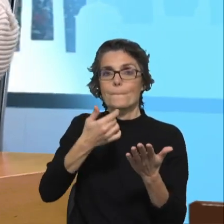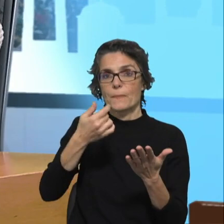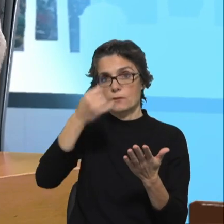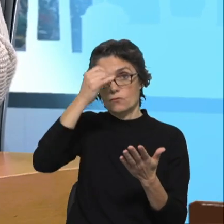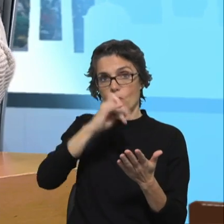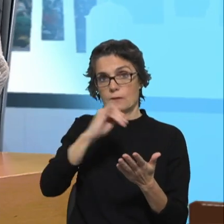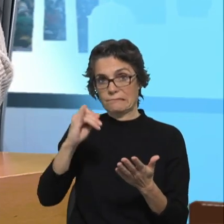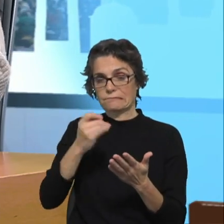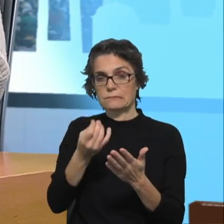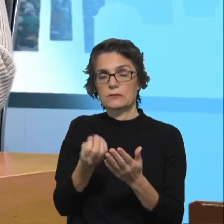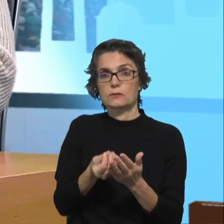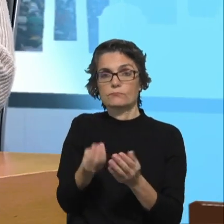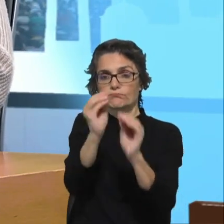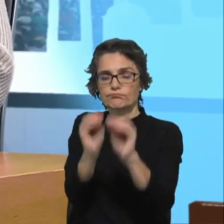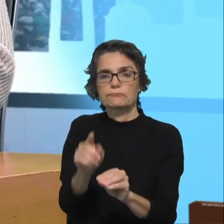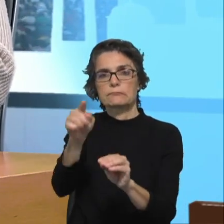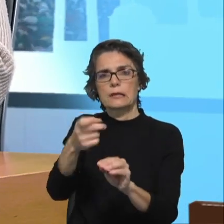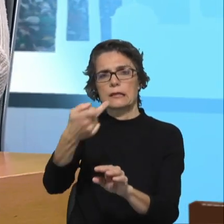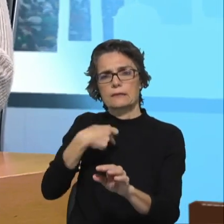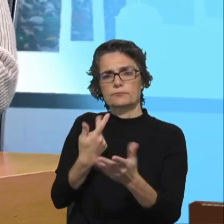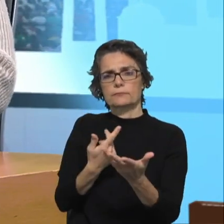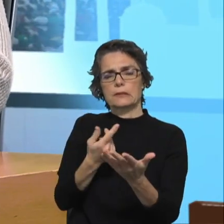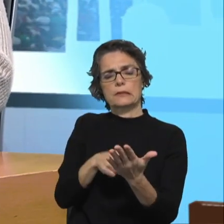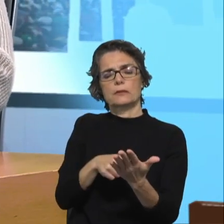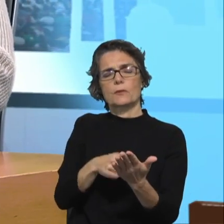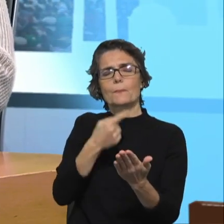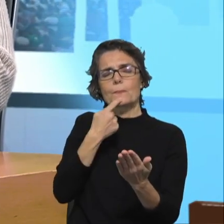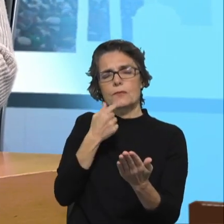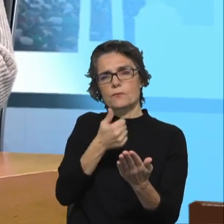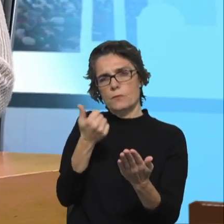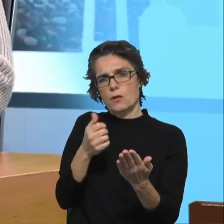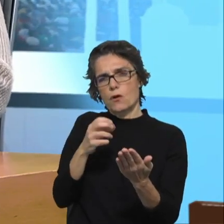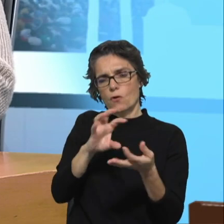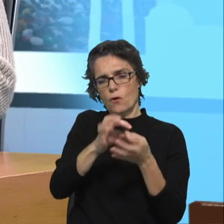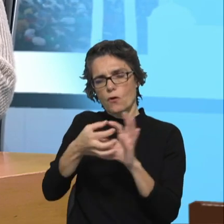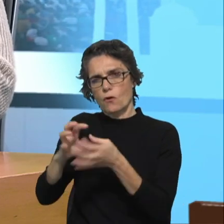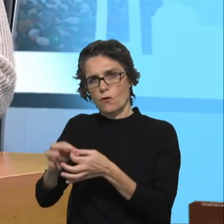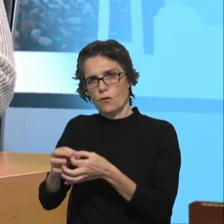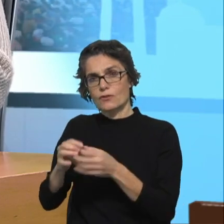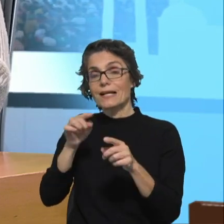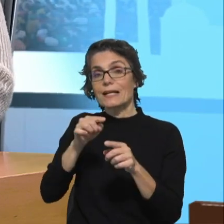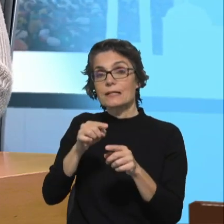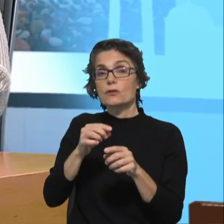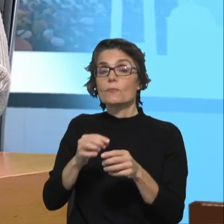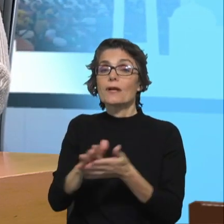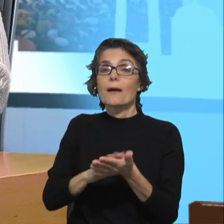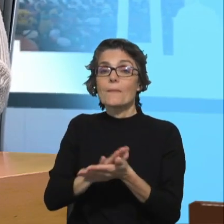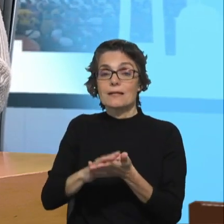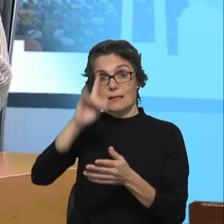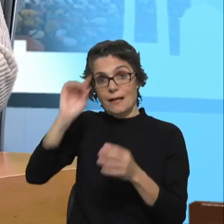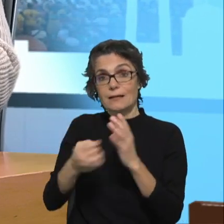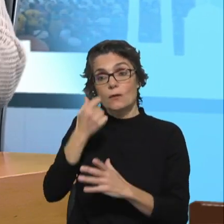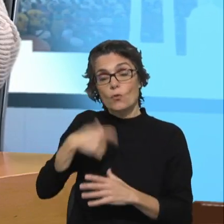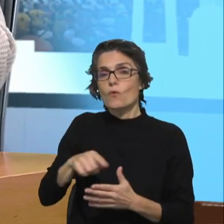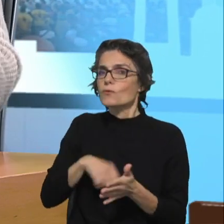um desbloqueador da criatividade humana. Ora, se há coisa que é necessário para construir a paz, é criatividade humana e pensamento crítico.